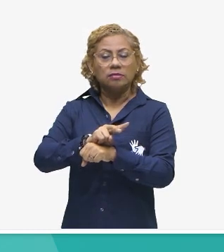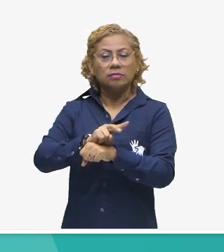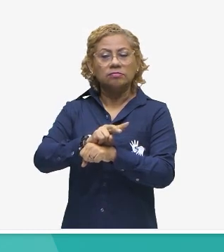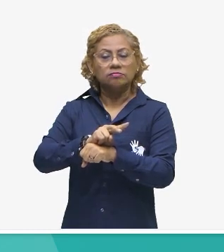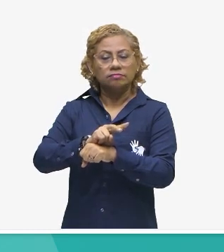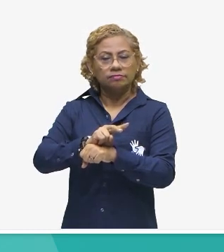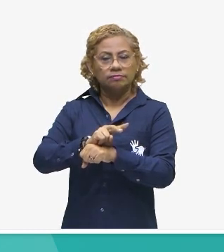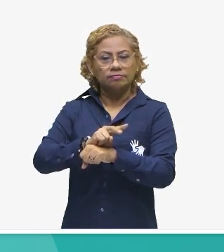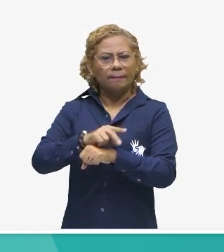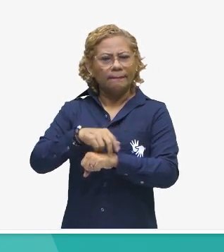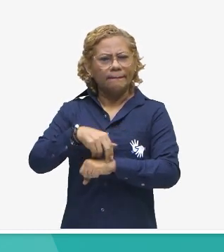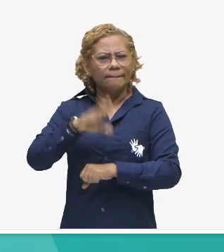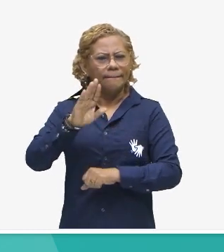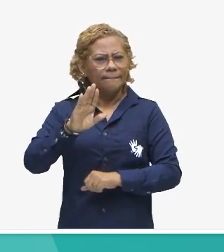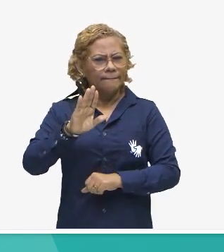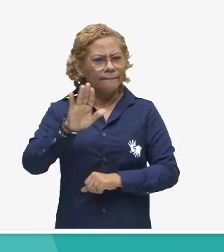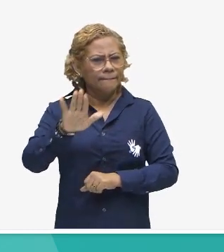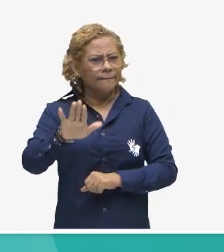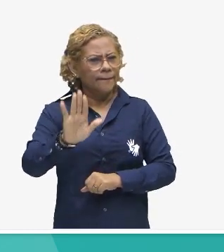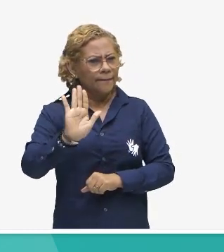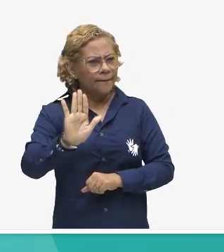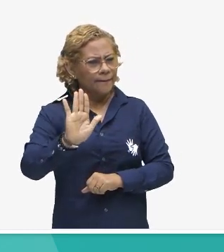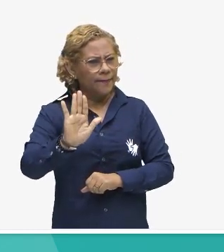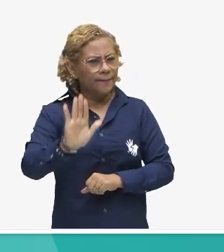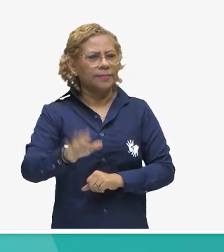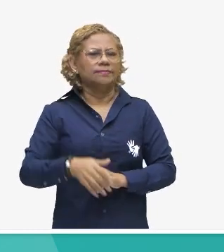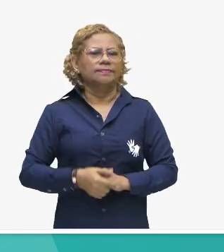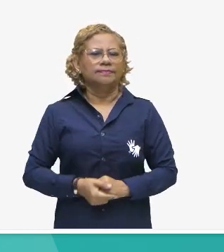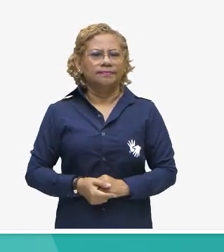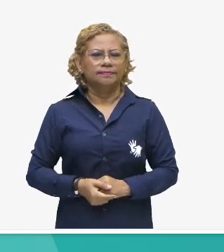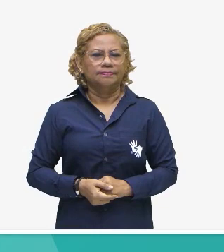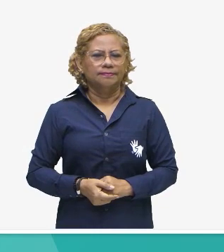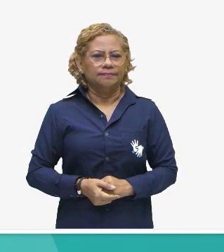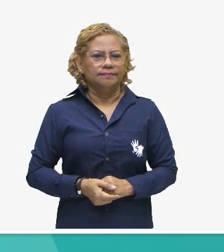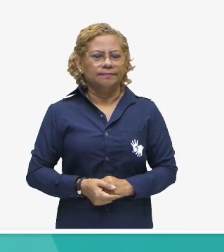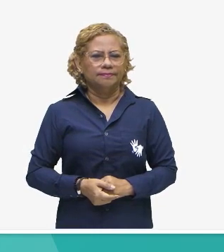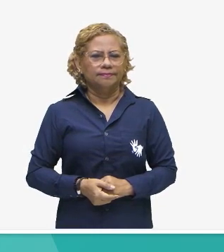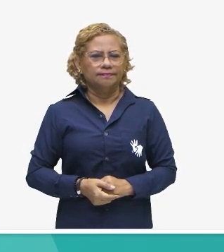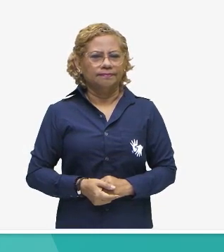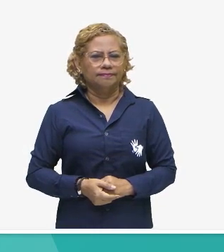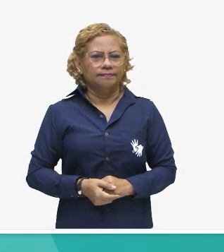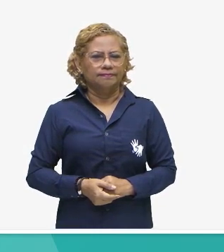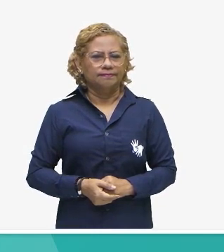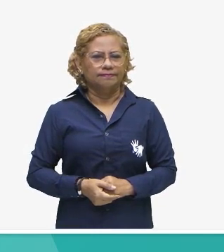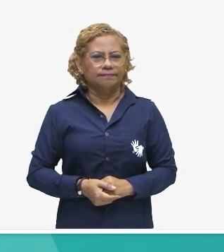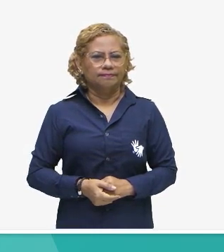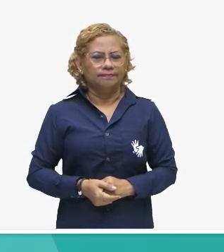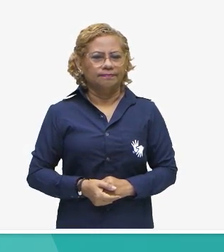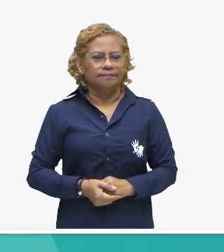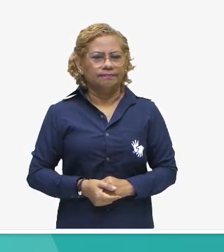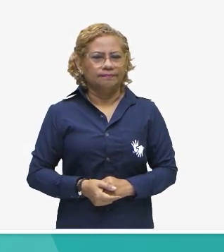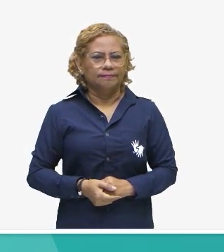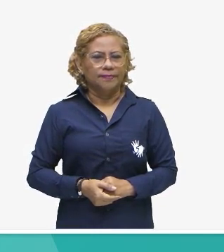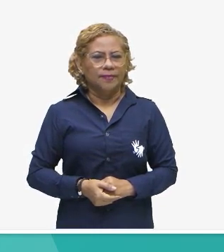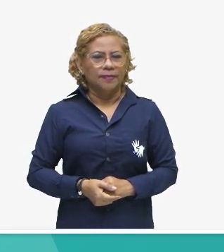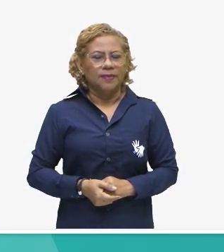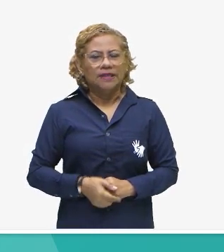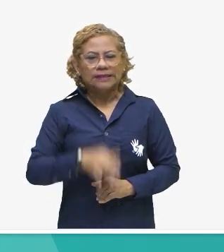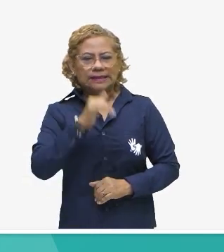eu cuido disto, né? Eu vou fazer isso no momento, agora.